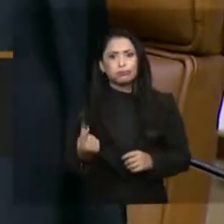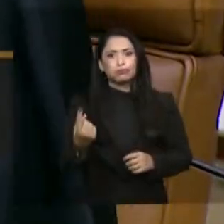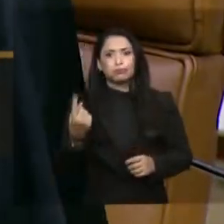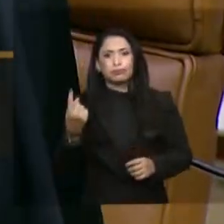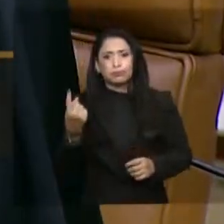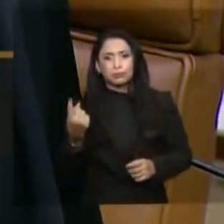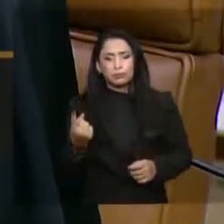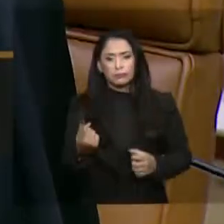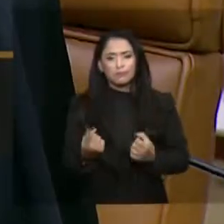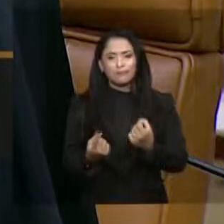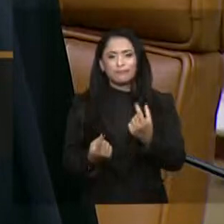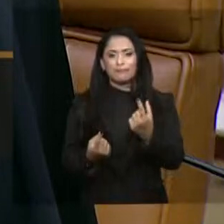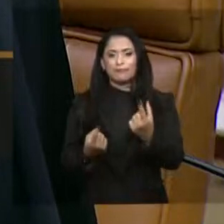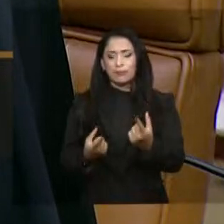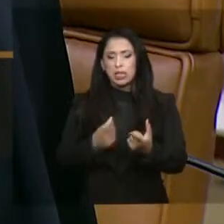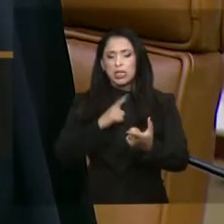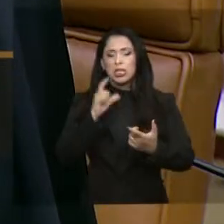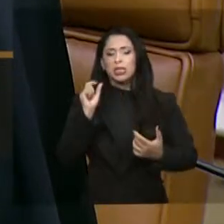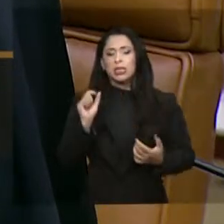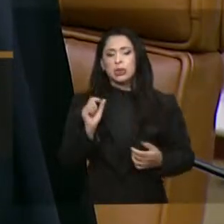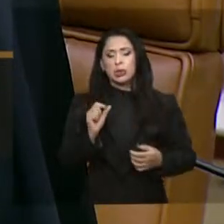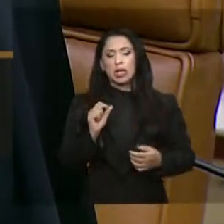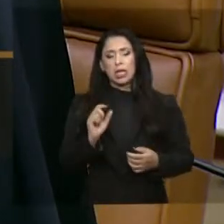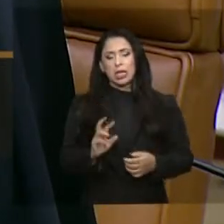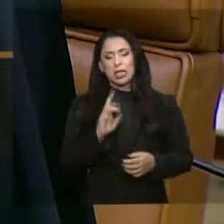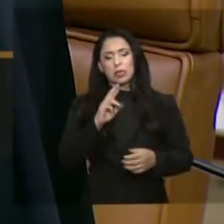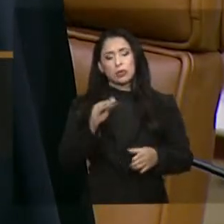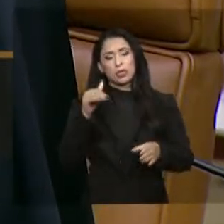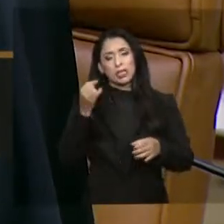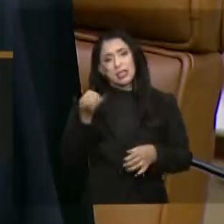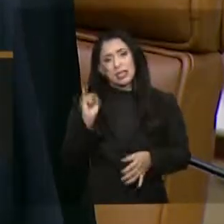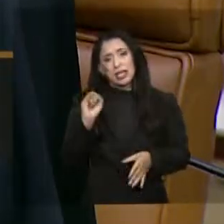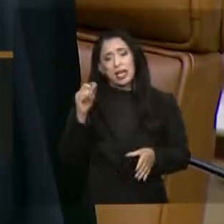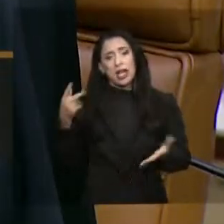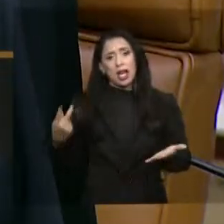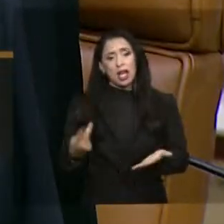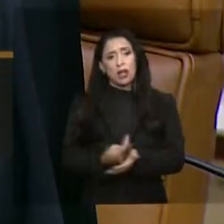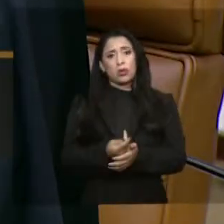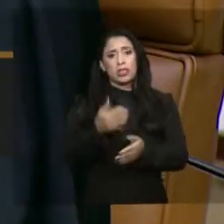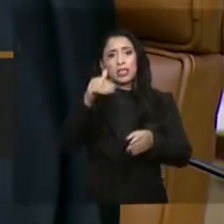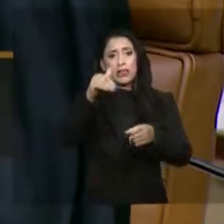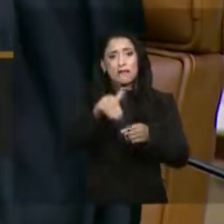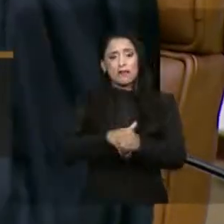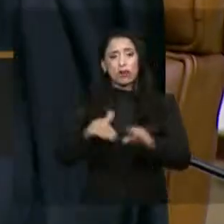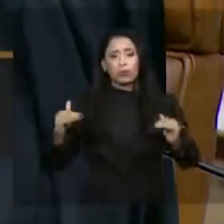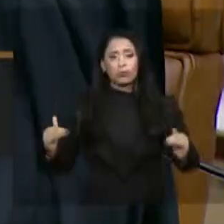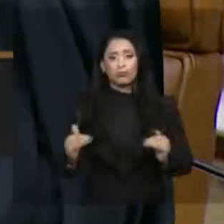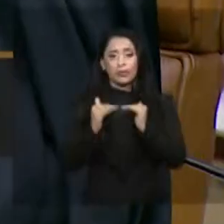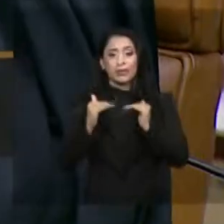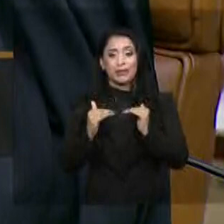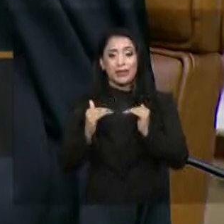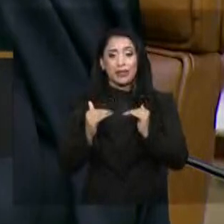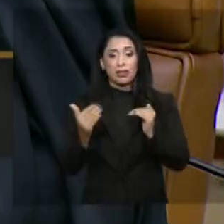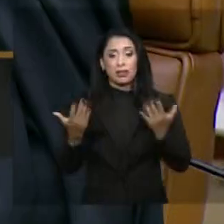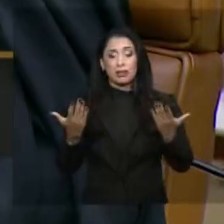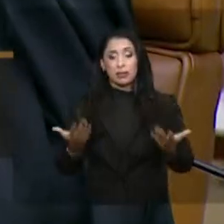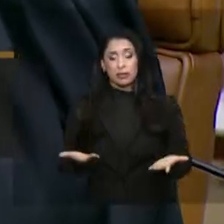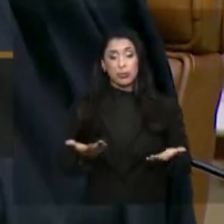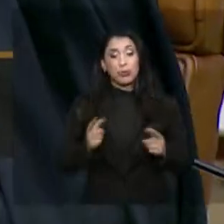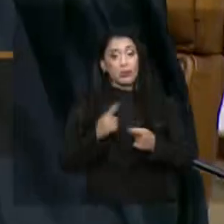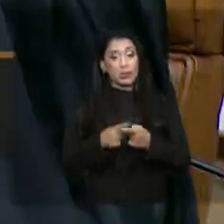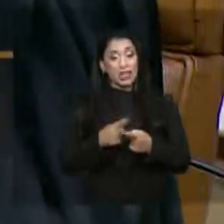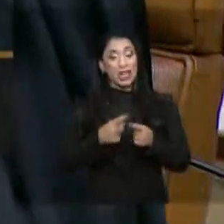excepcionalíssimo a prolação do resultado em caso de empate, porque a regra da